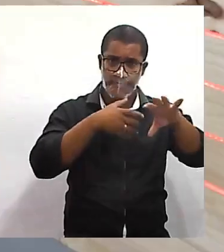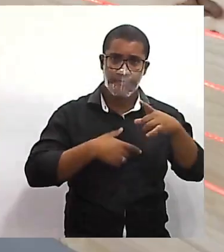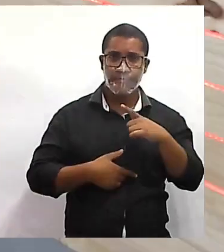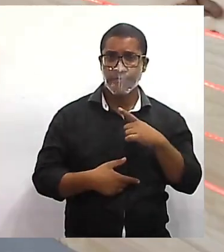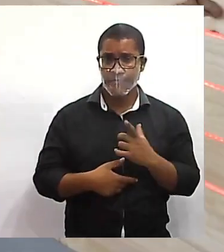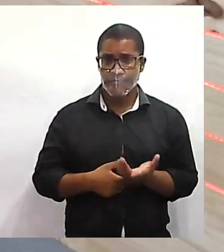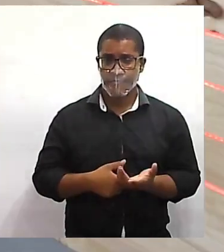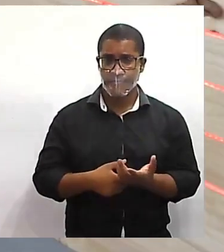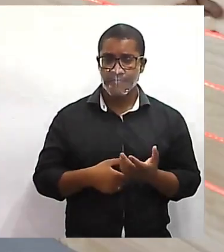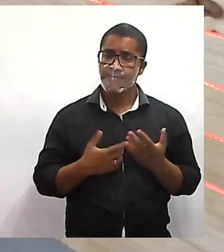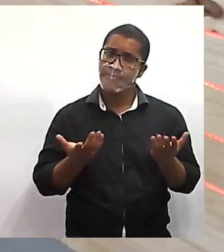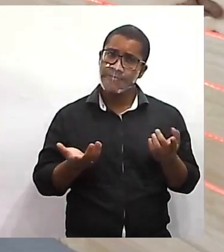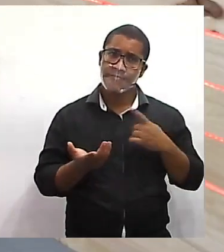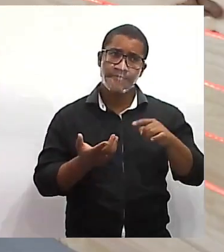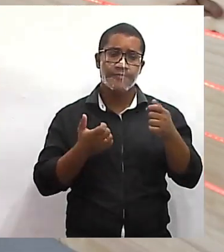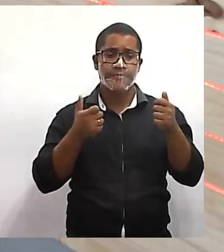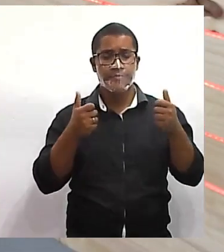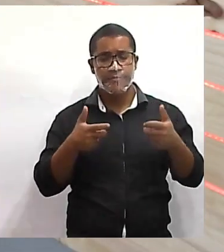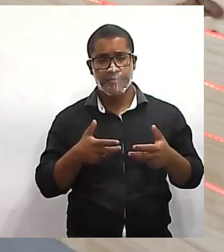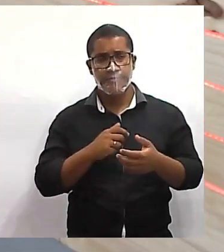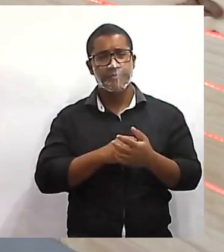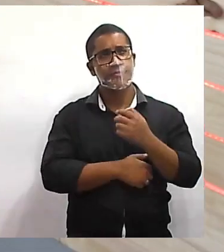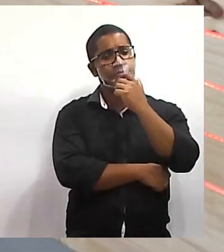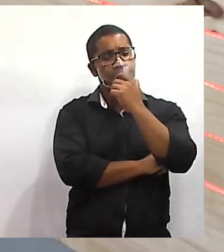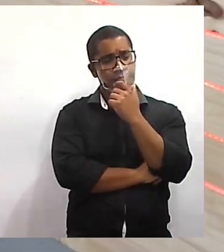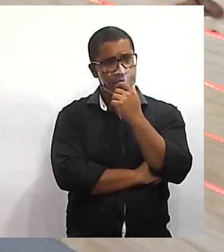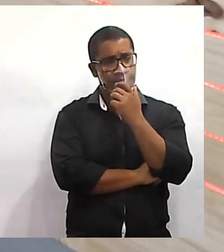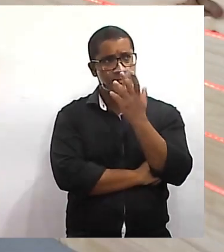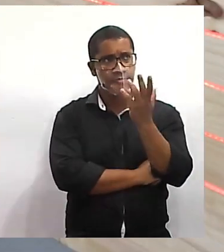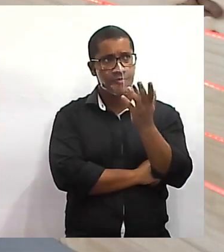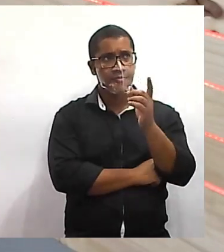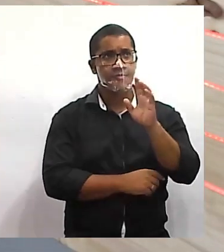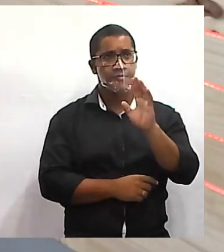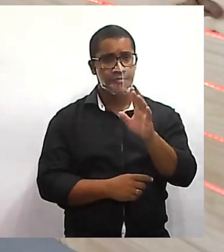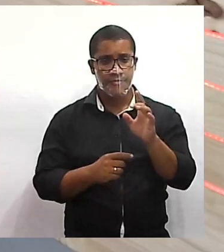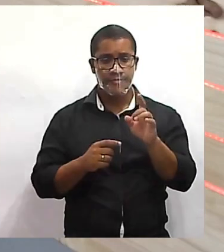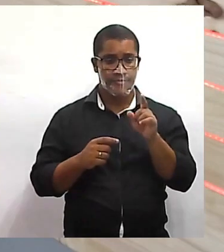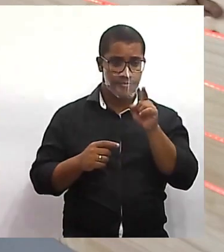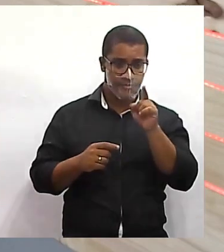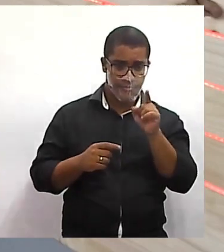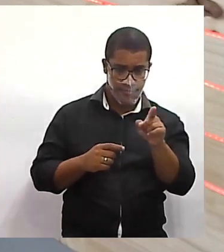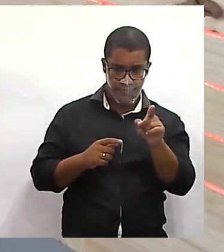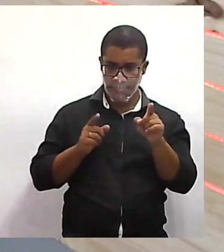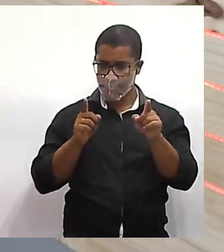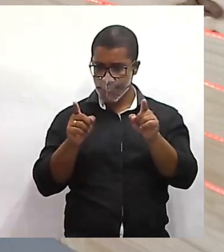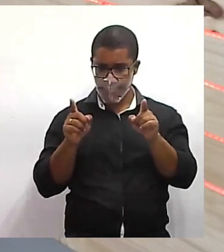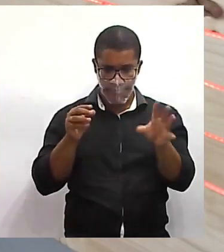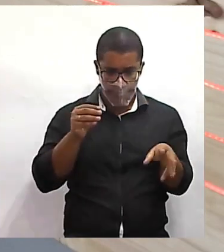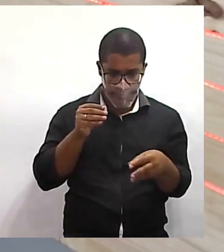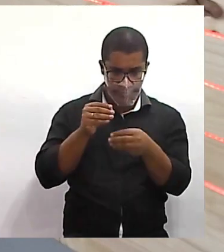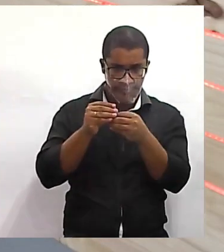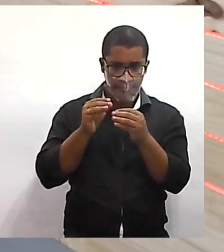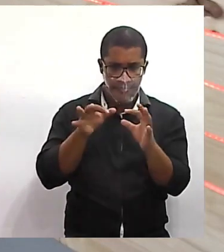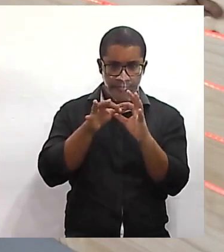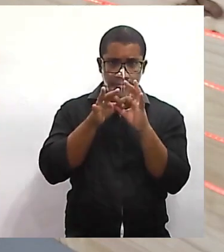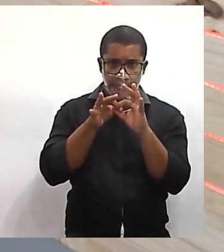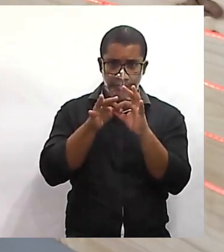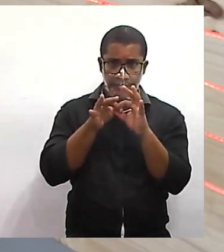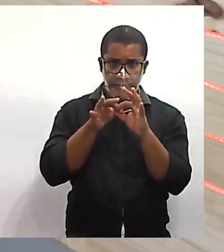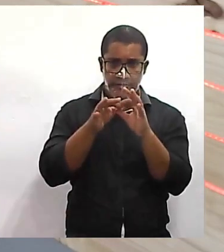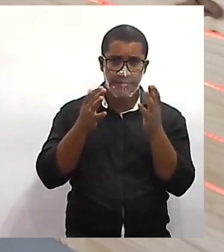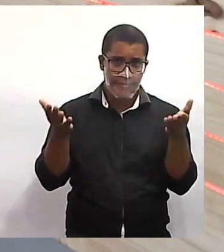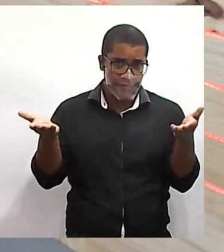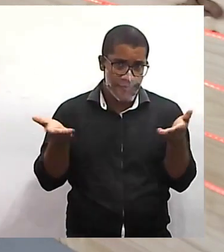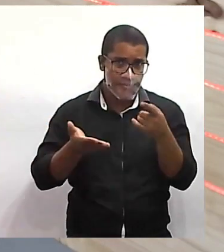pode dizer que uma vai complementar a outra. Não é porque agora